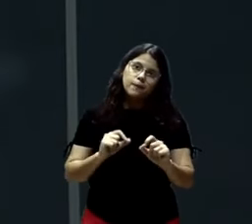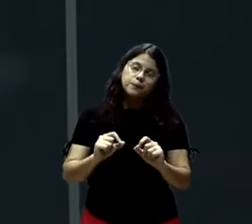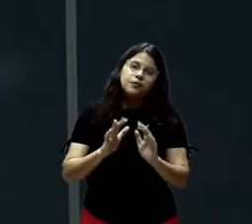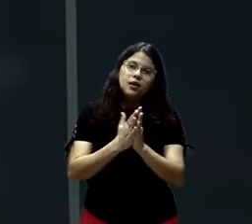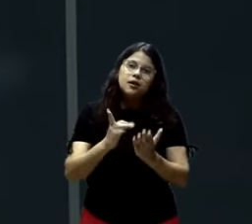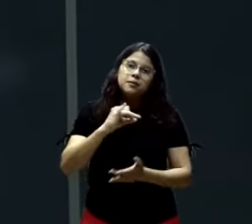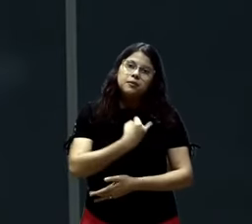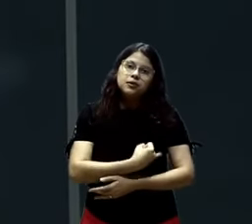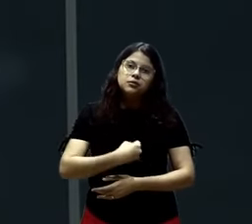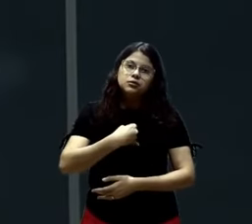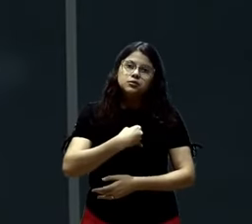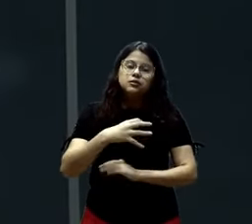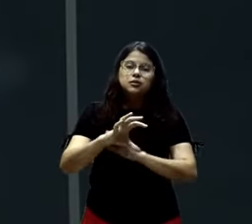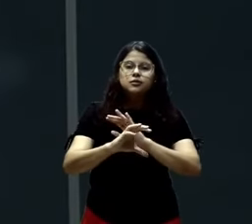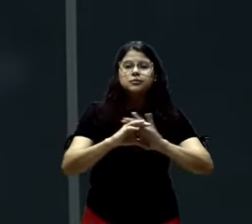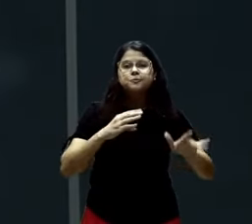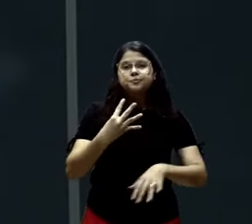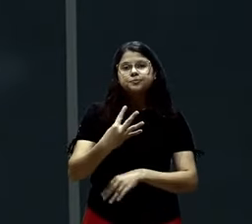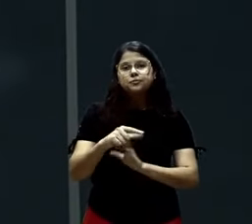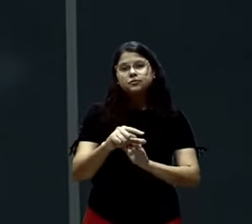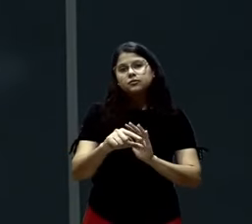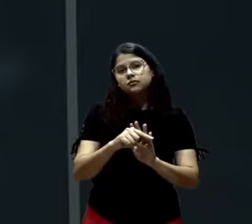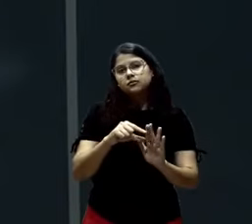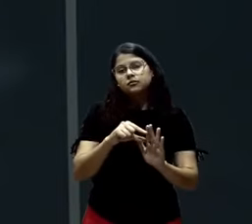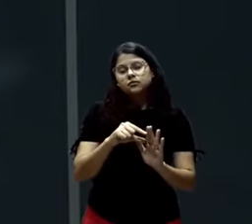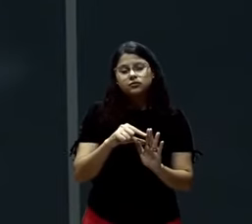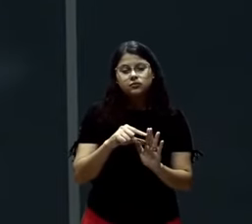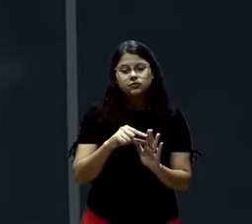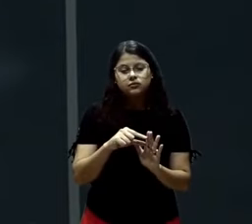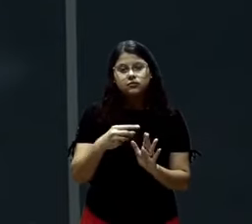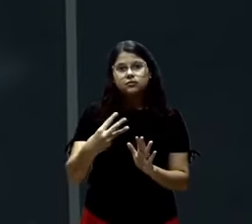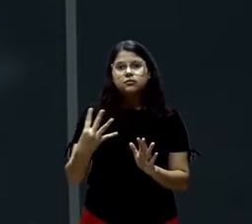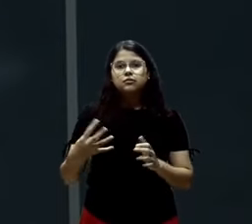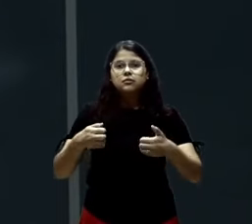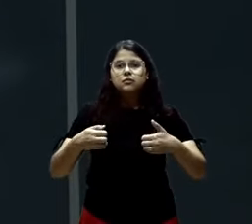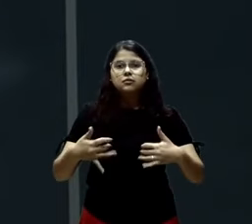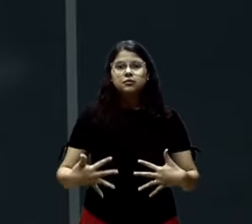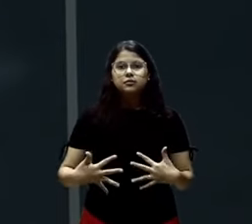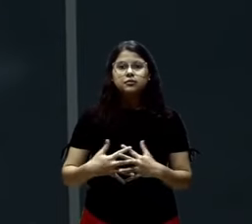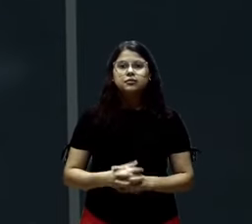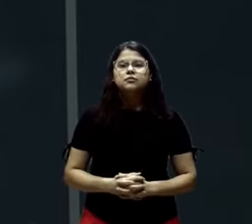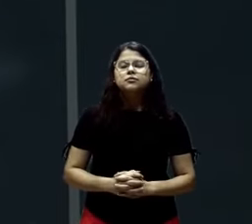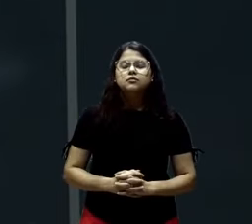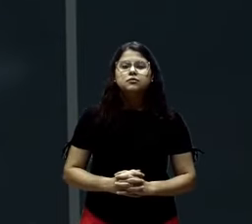João, capítulo 4, versículo de número 34. Põe aí, por favor.